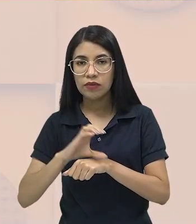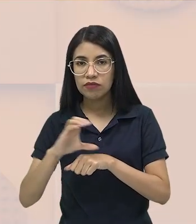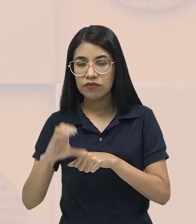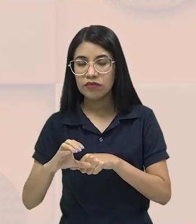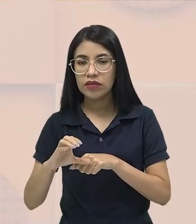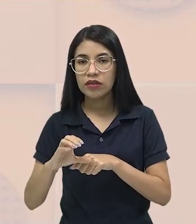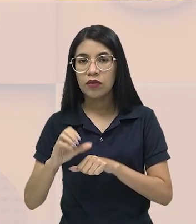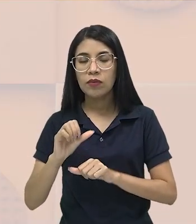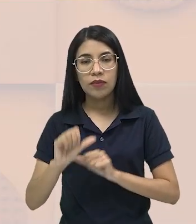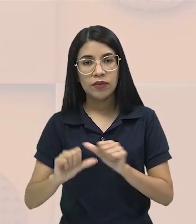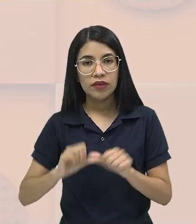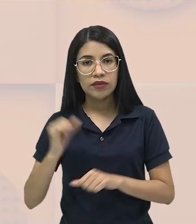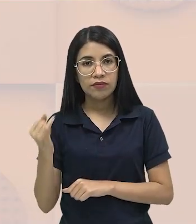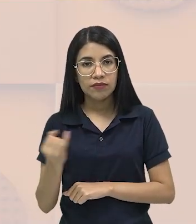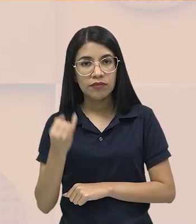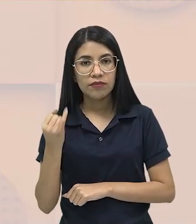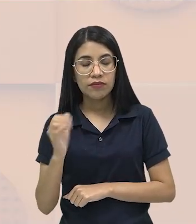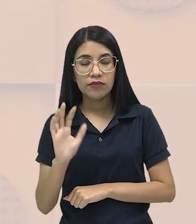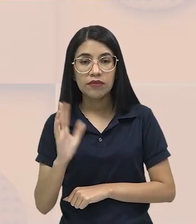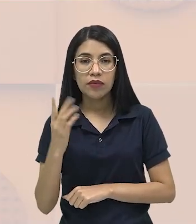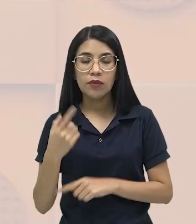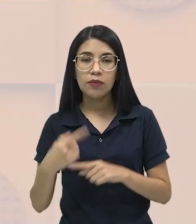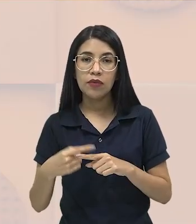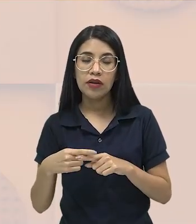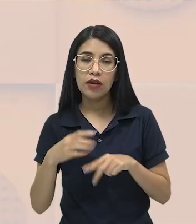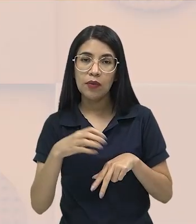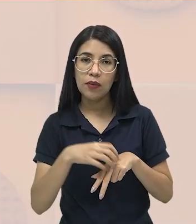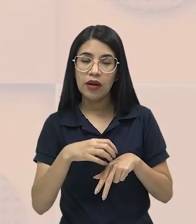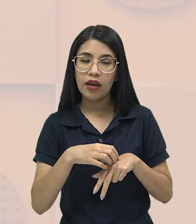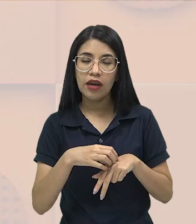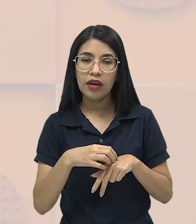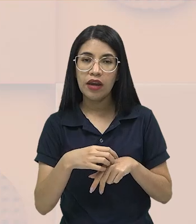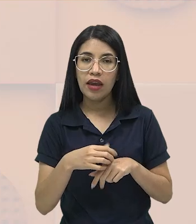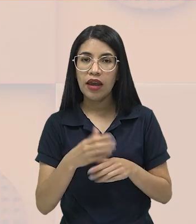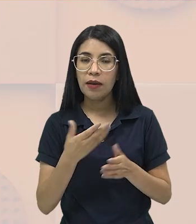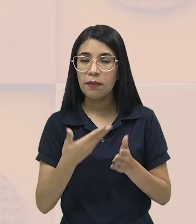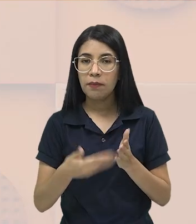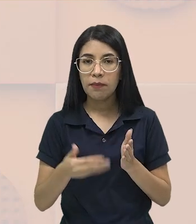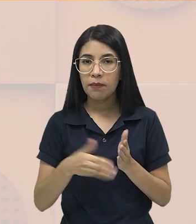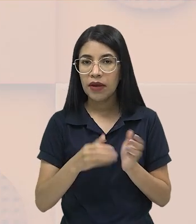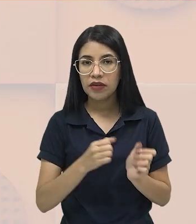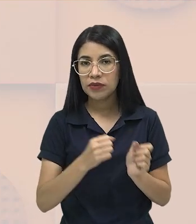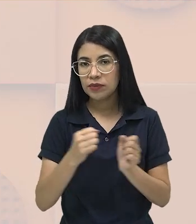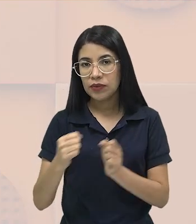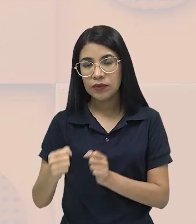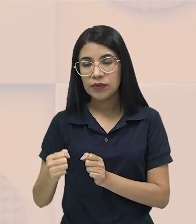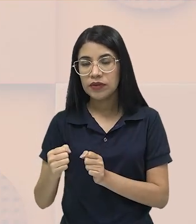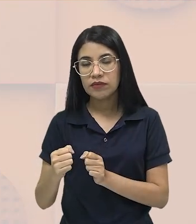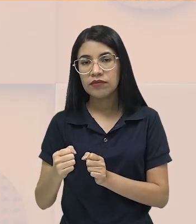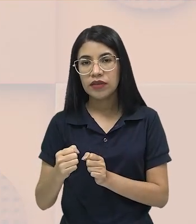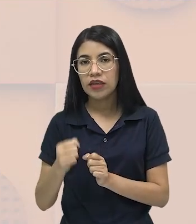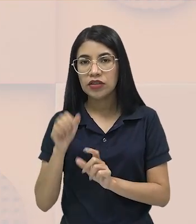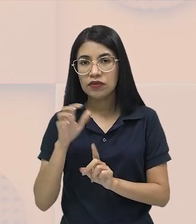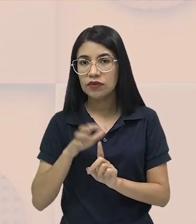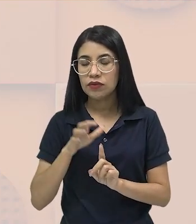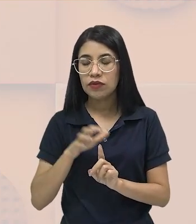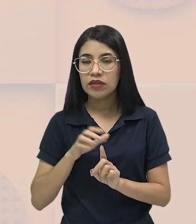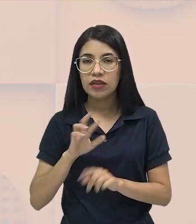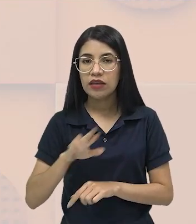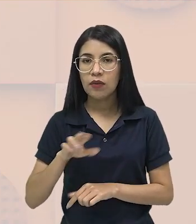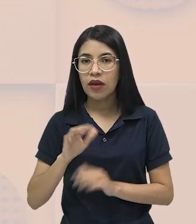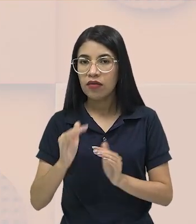mudança significativa, porque o rei para de ter poderes absolutos, ele não é mais infalível, não é ele quem governa com